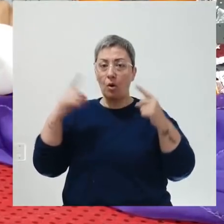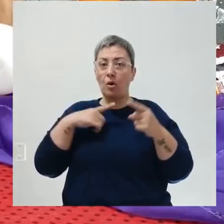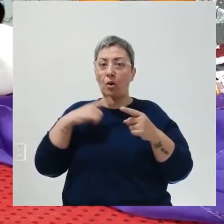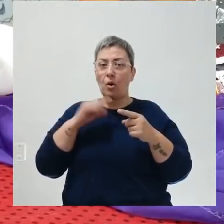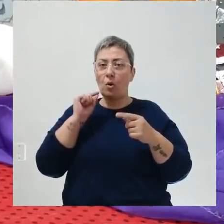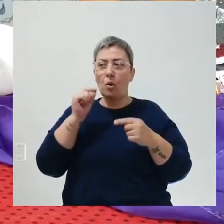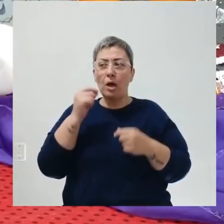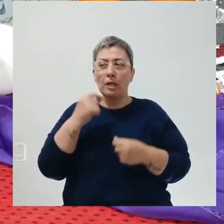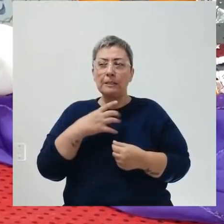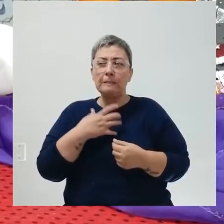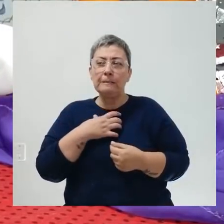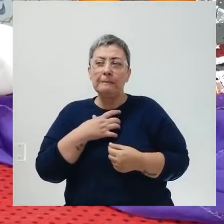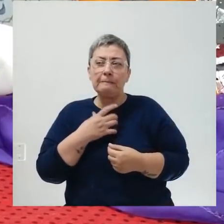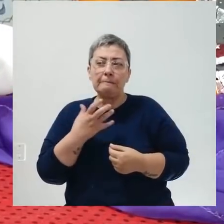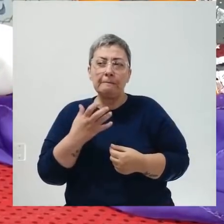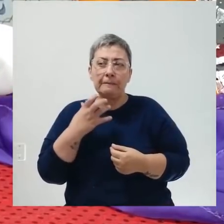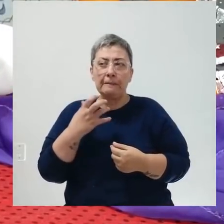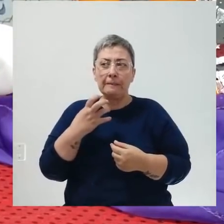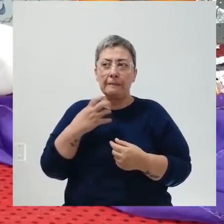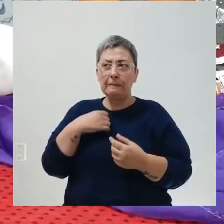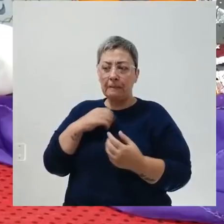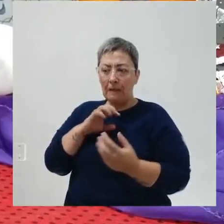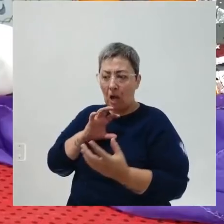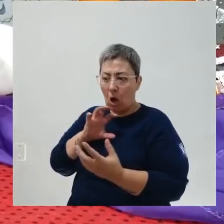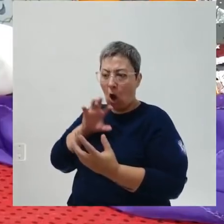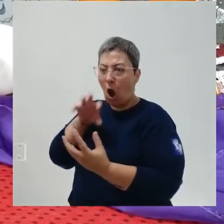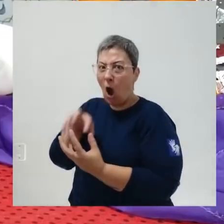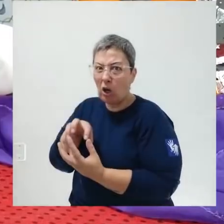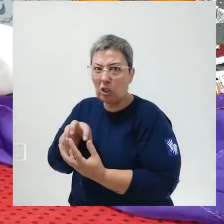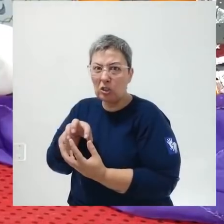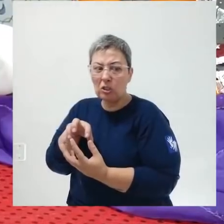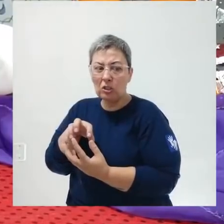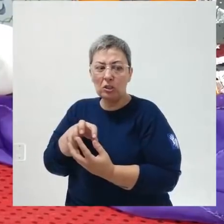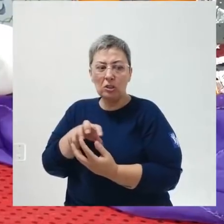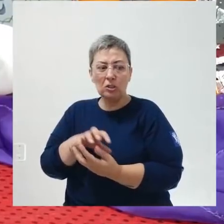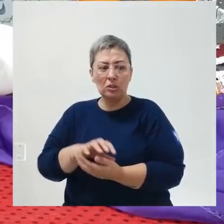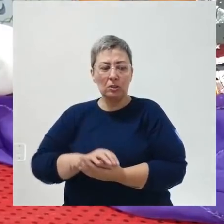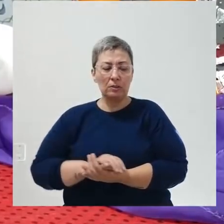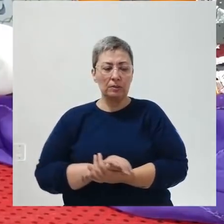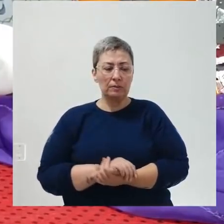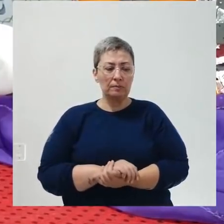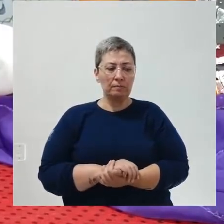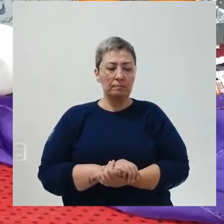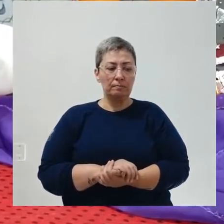aquela intenção de que iria comê-lo,